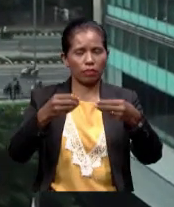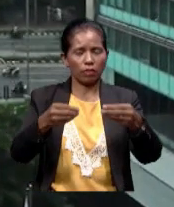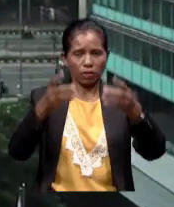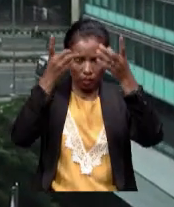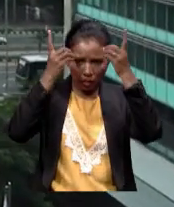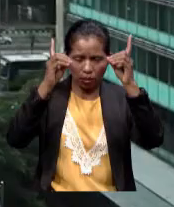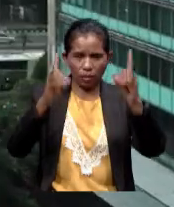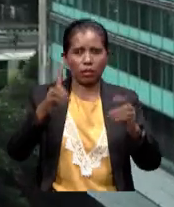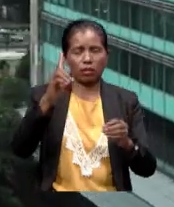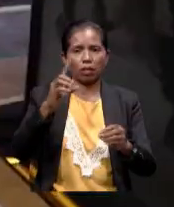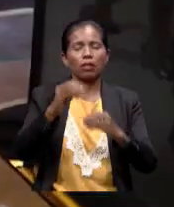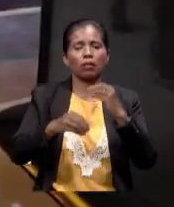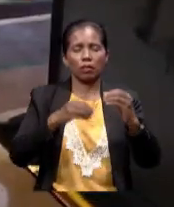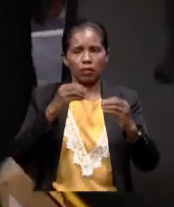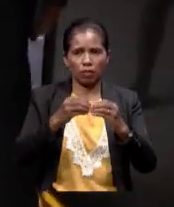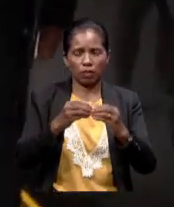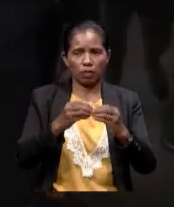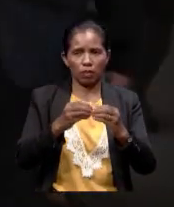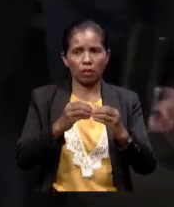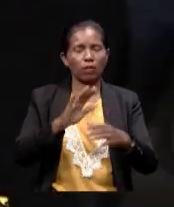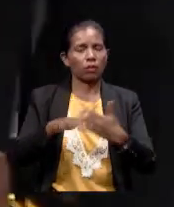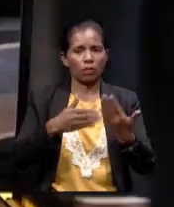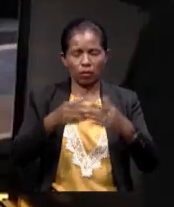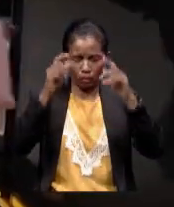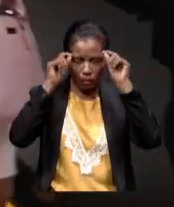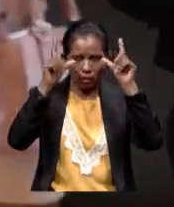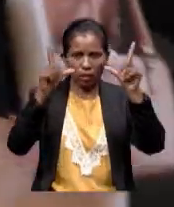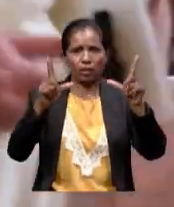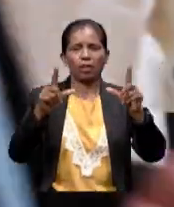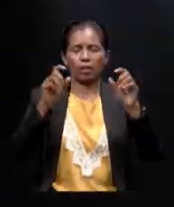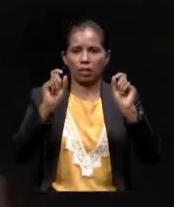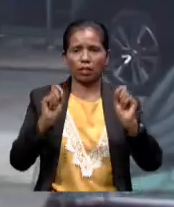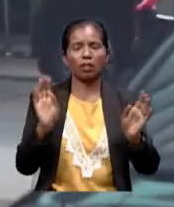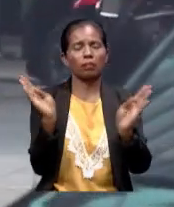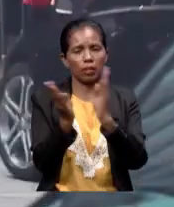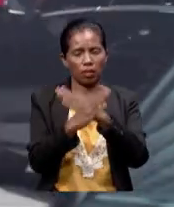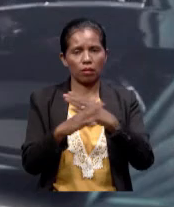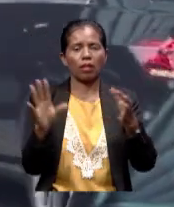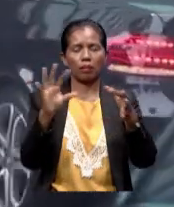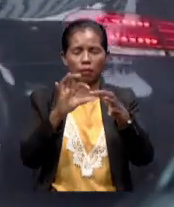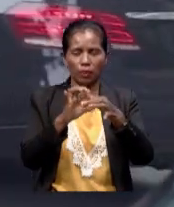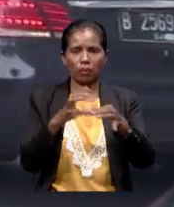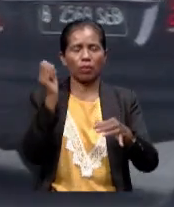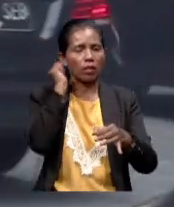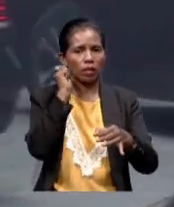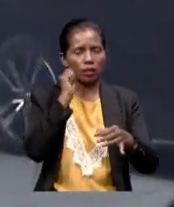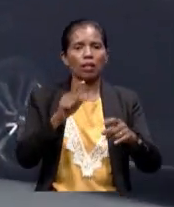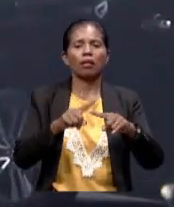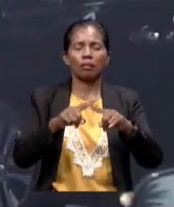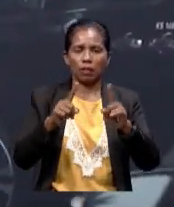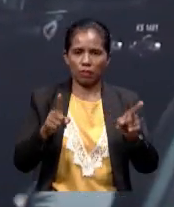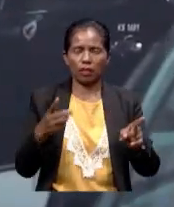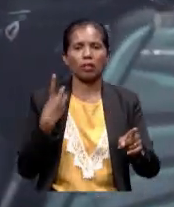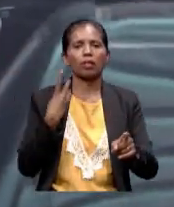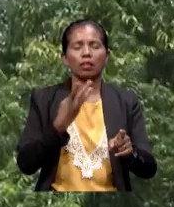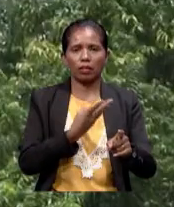decisão ida, kata em princípio Timor-Leste saiona membro ASEAN. Mas bem, ita